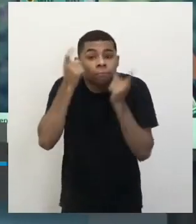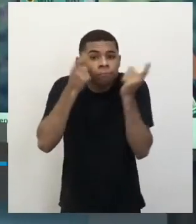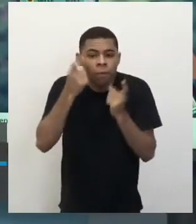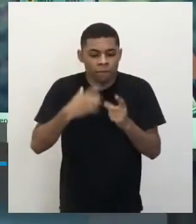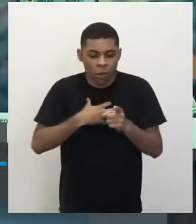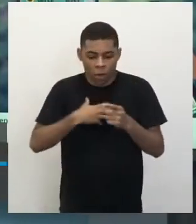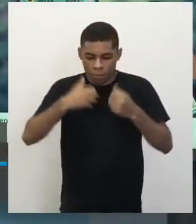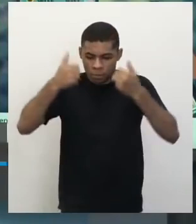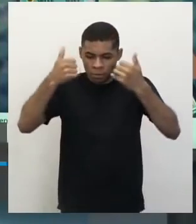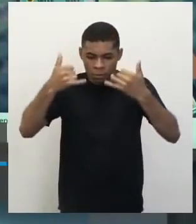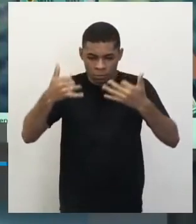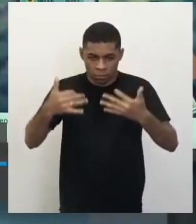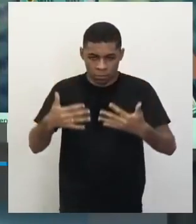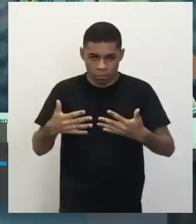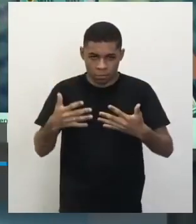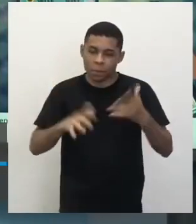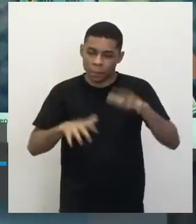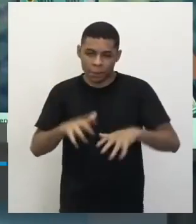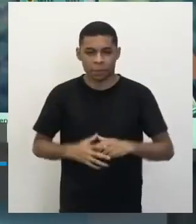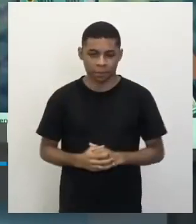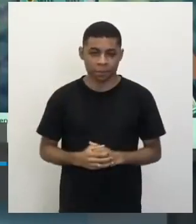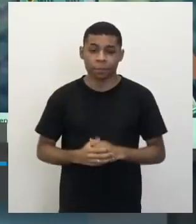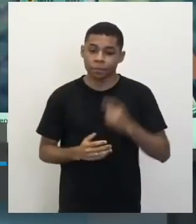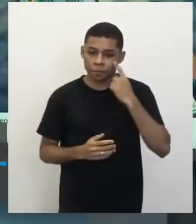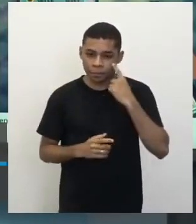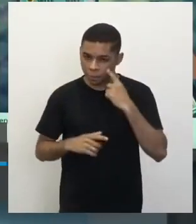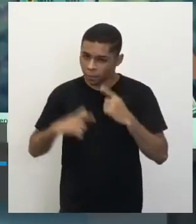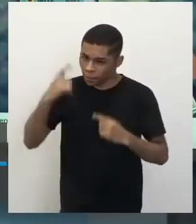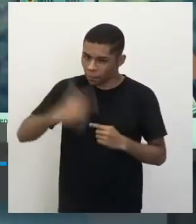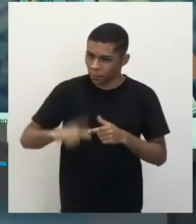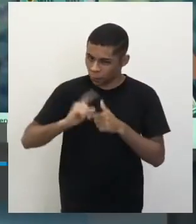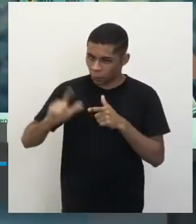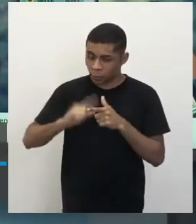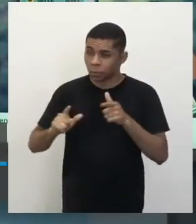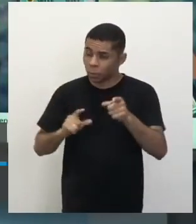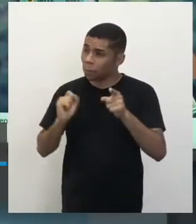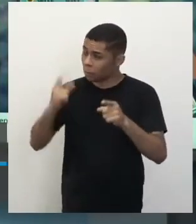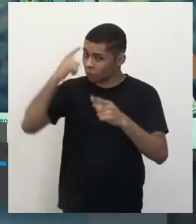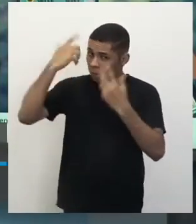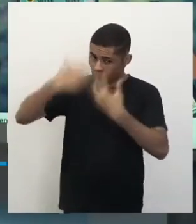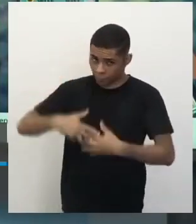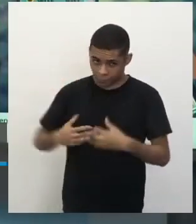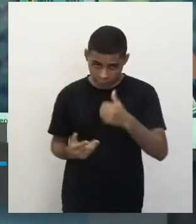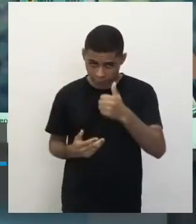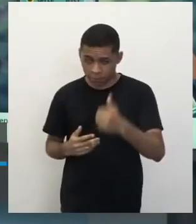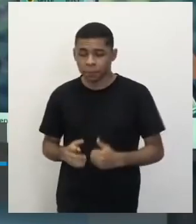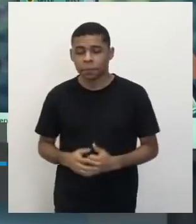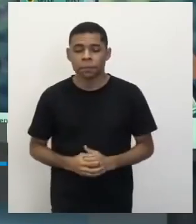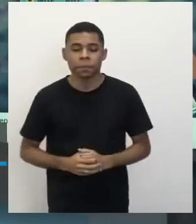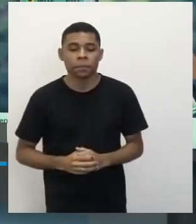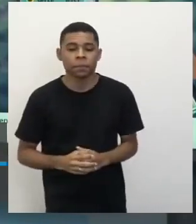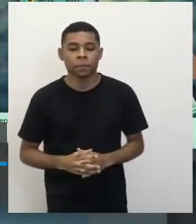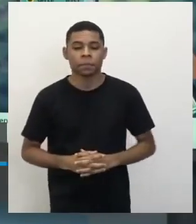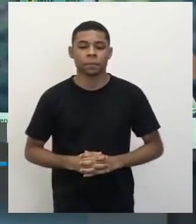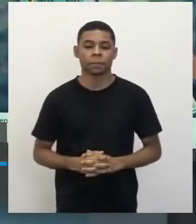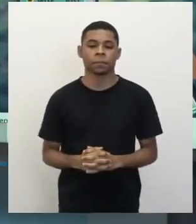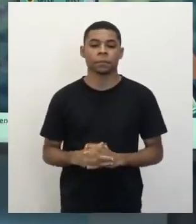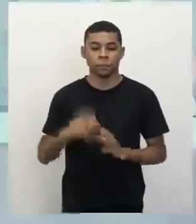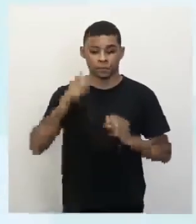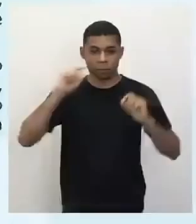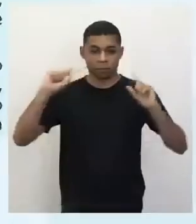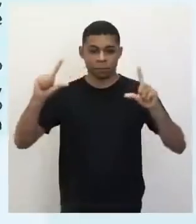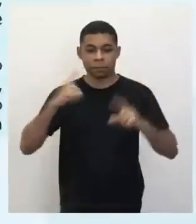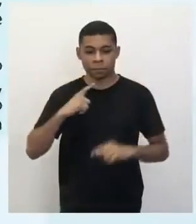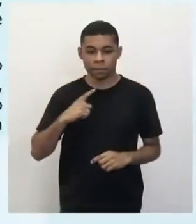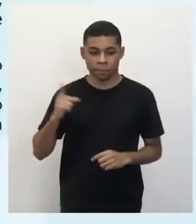esses contextos. Então, vamos lá para mais situações que vocês poderão pensar para fazer a atividade. Então, na